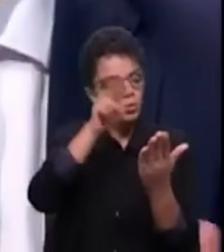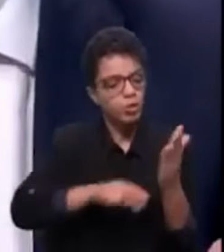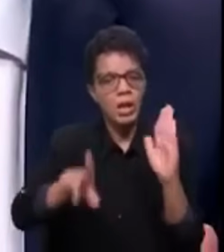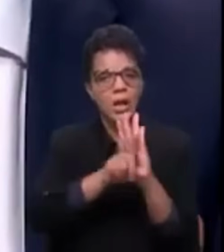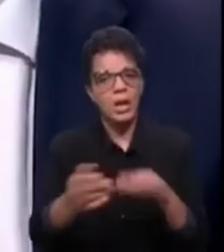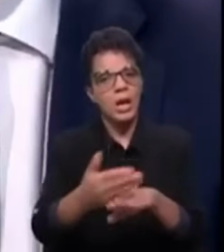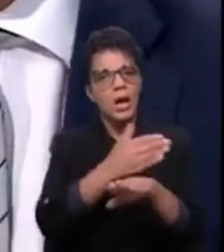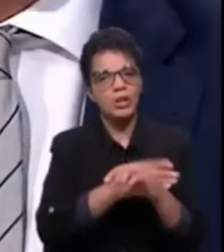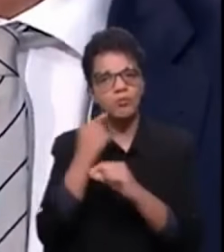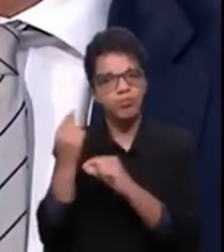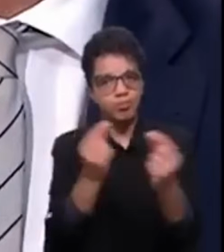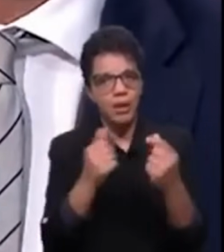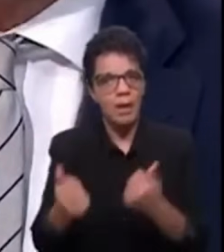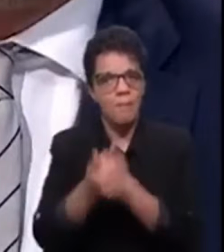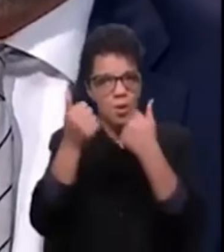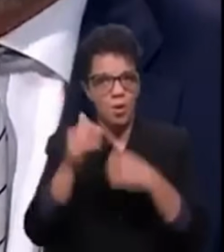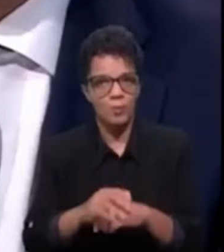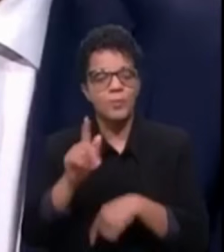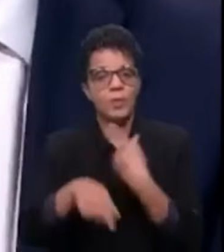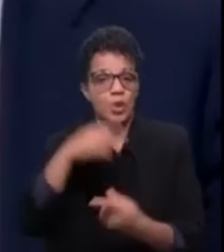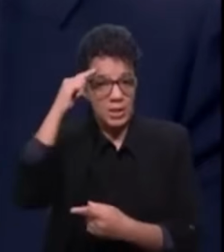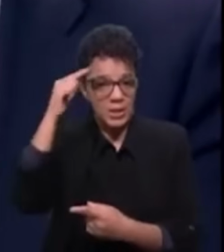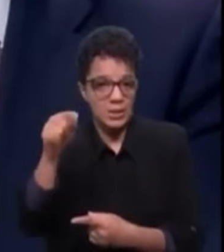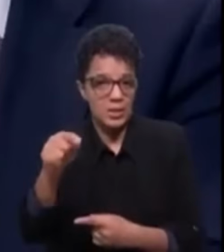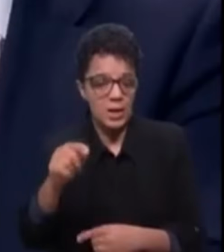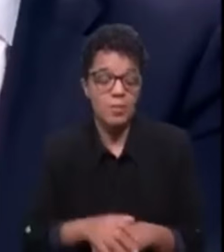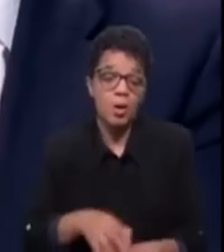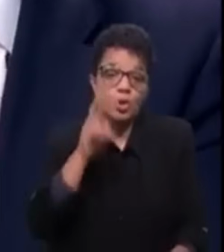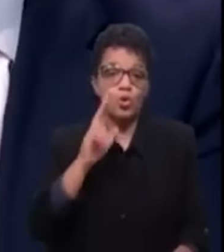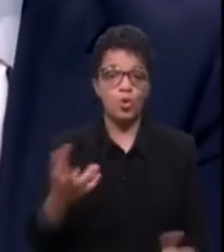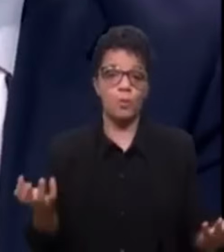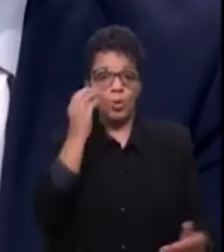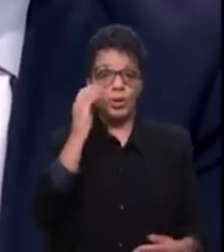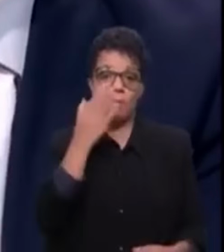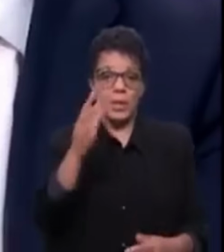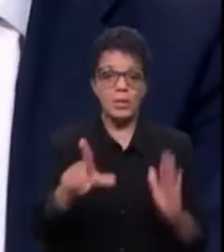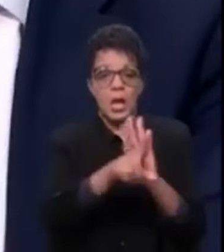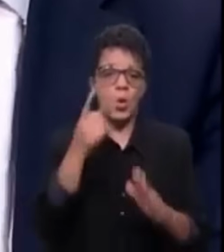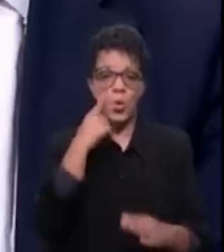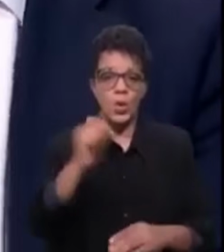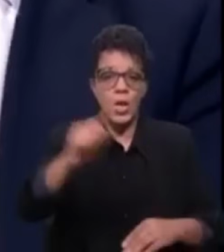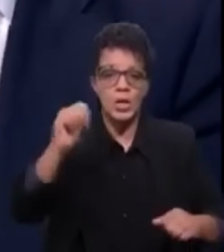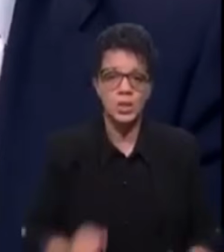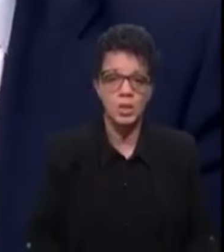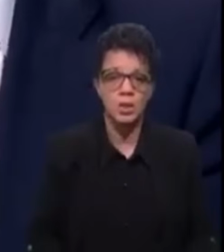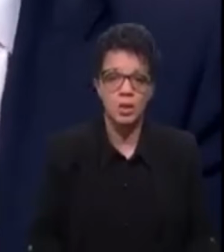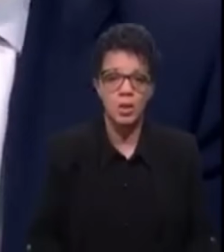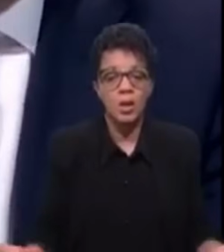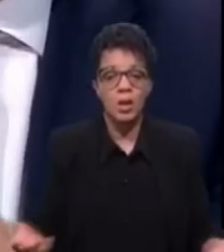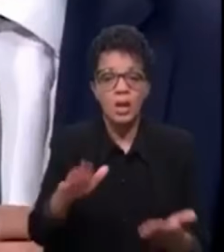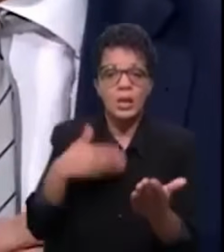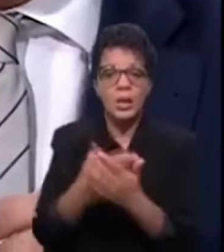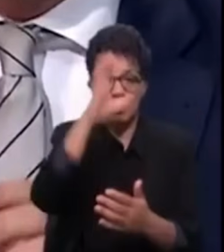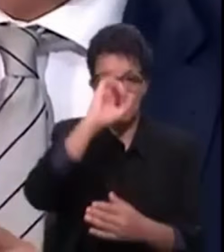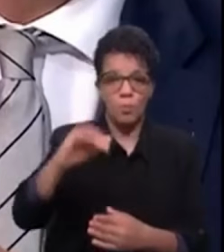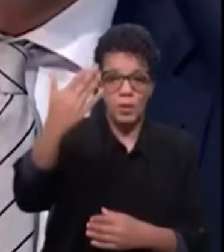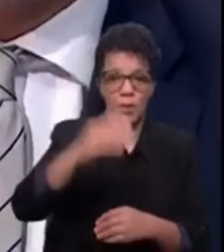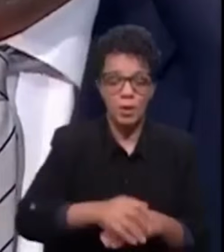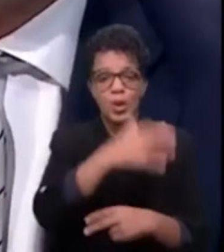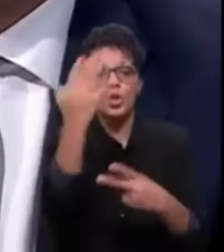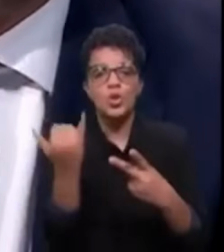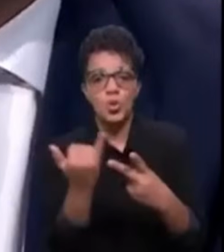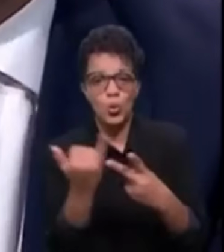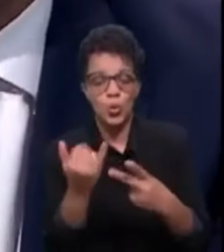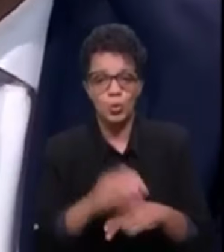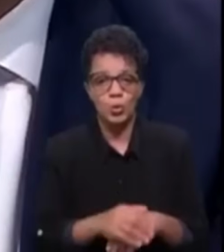comigo pelo menos convinha estar melhor pois Como sabe LM parece que não conhece a lei e estou estou ter com um candidato a primeiro ministro seguro